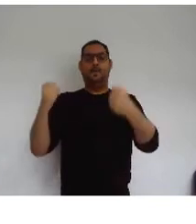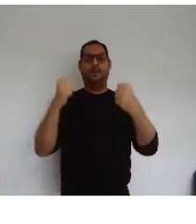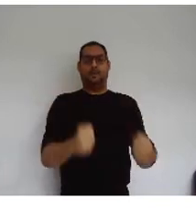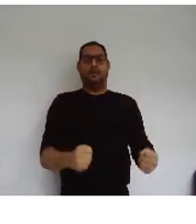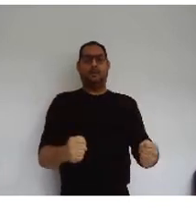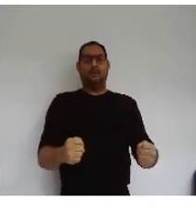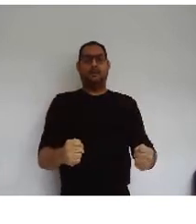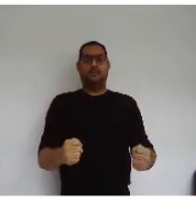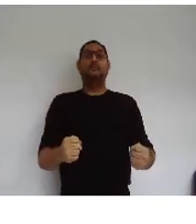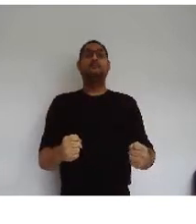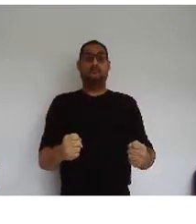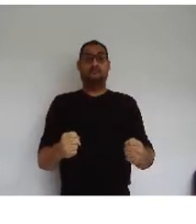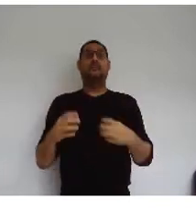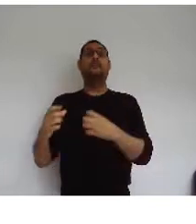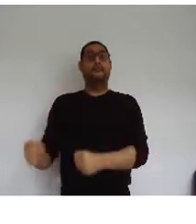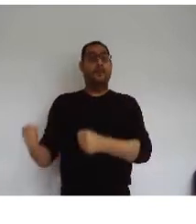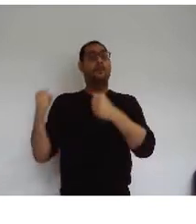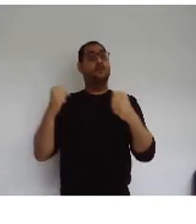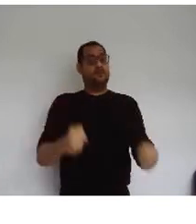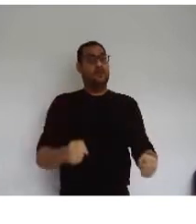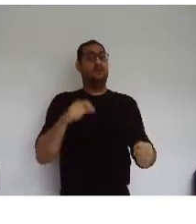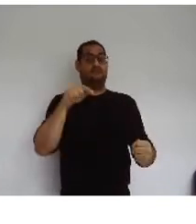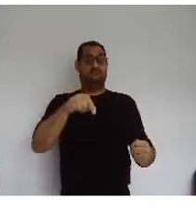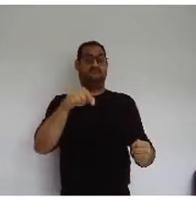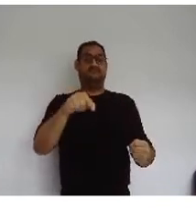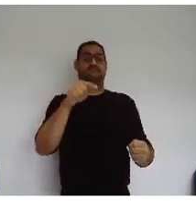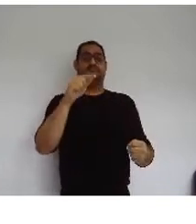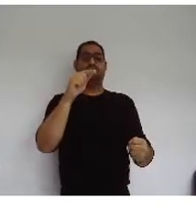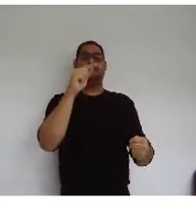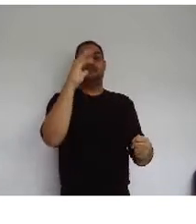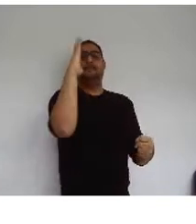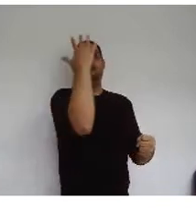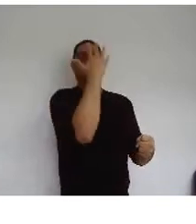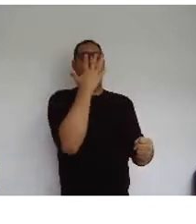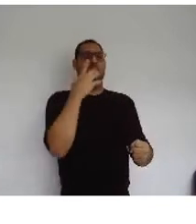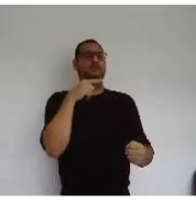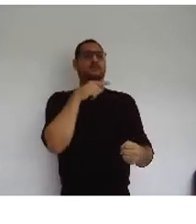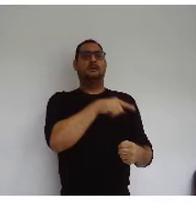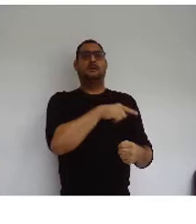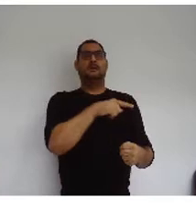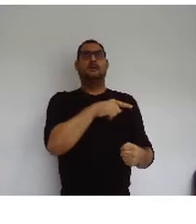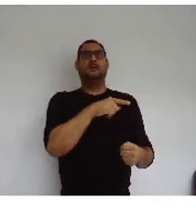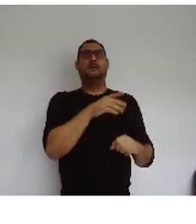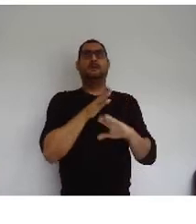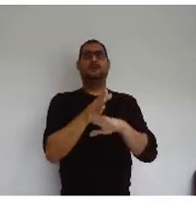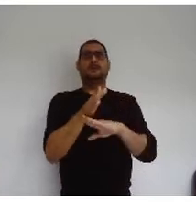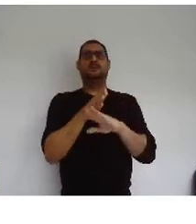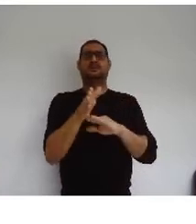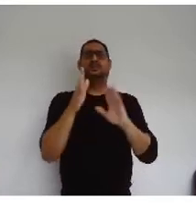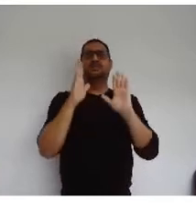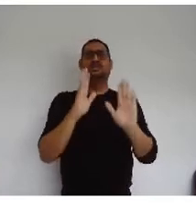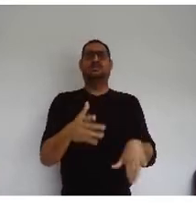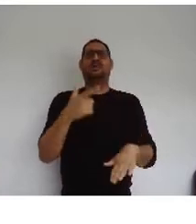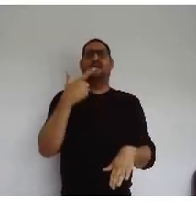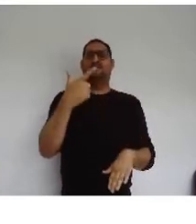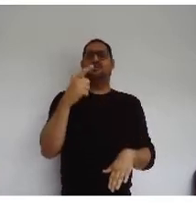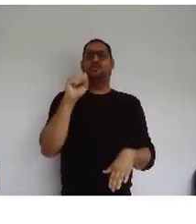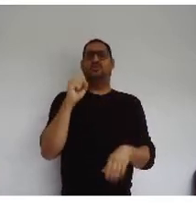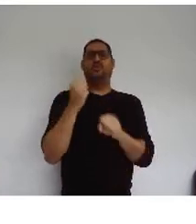intrínseco também à paisagem semiótica. Esse é um lugar que João frequenta há 28 anos, no qual se